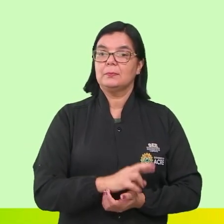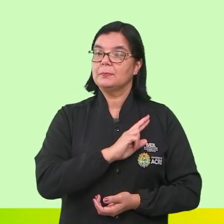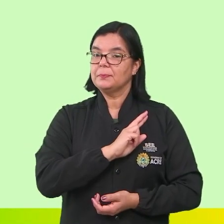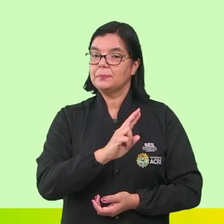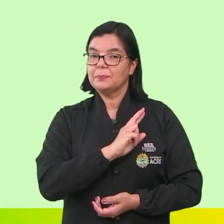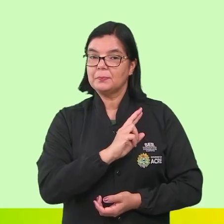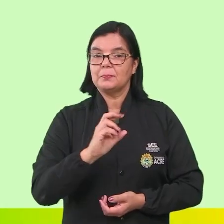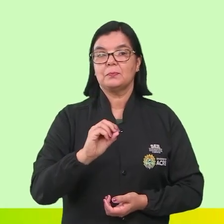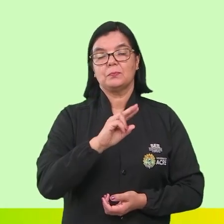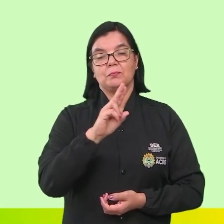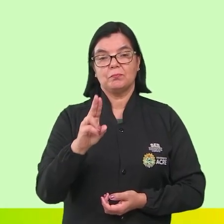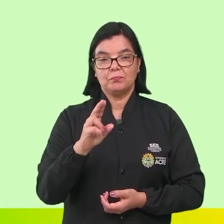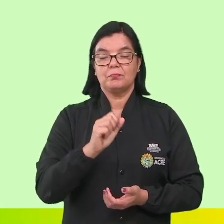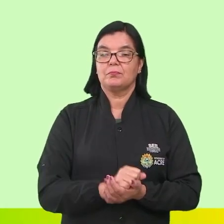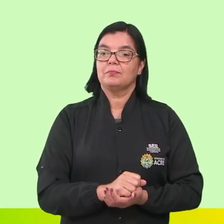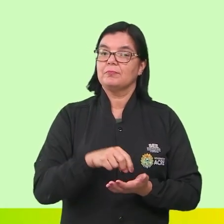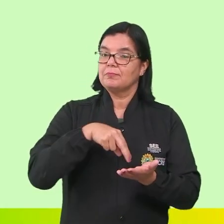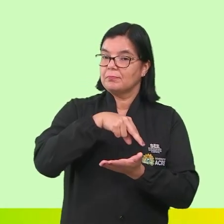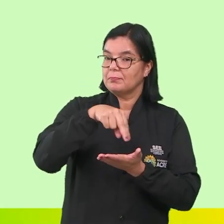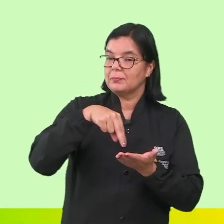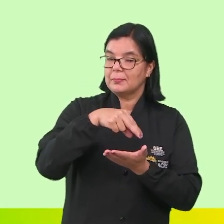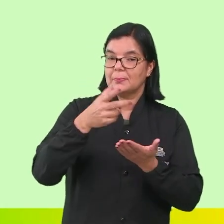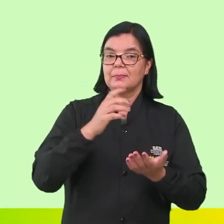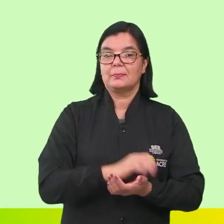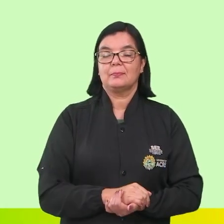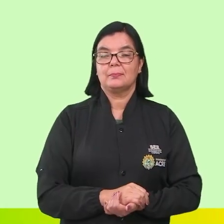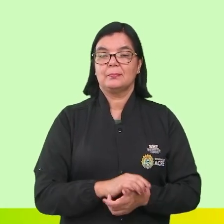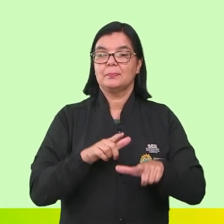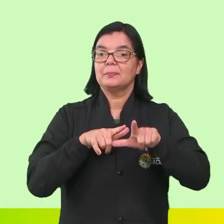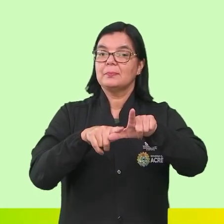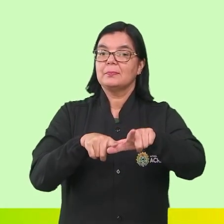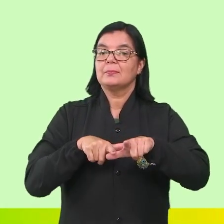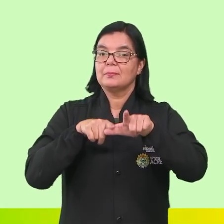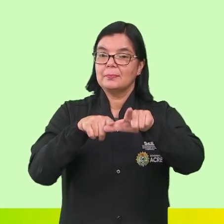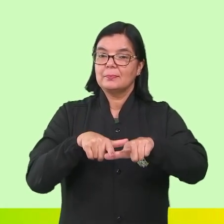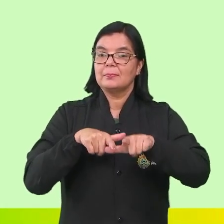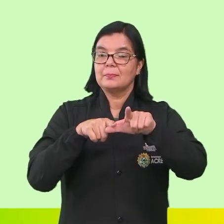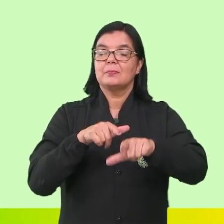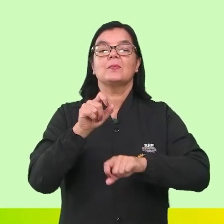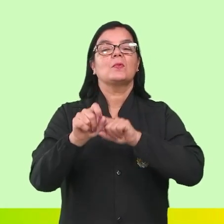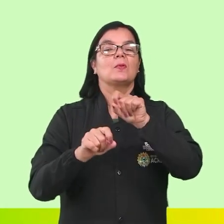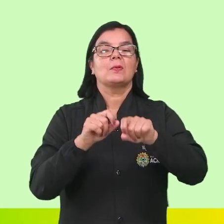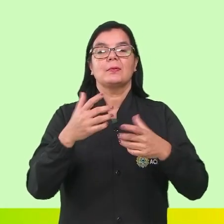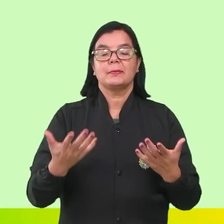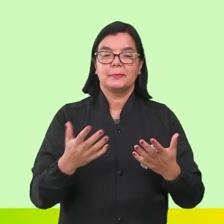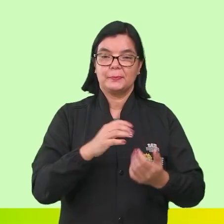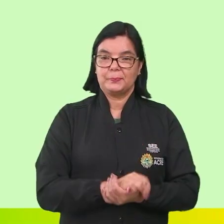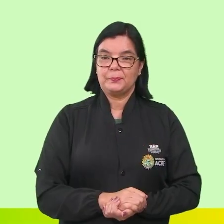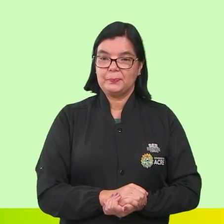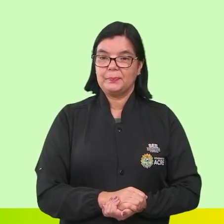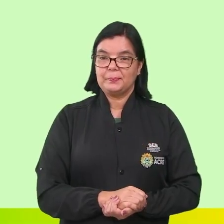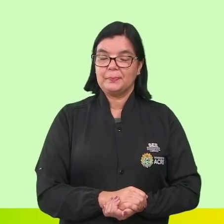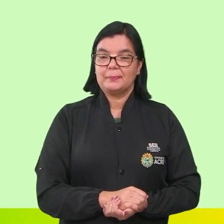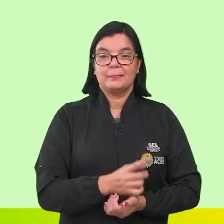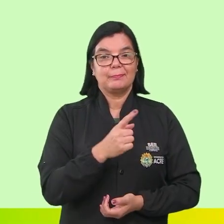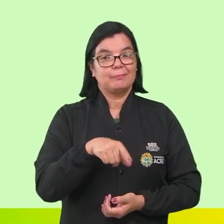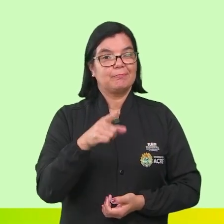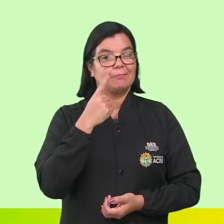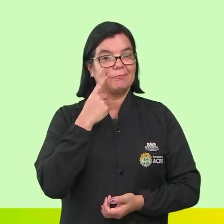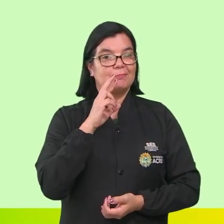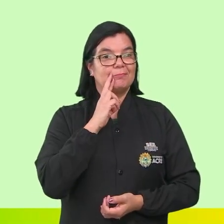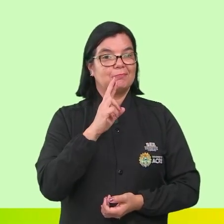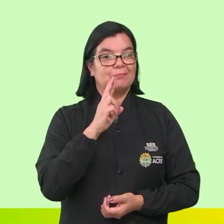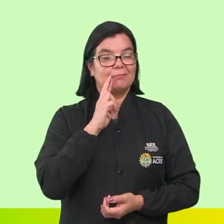religião ou uma manifestação artística. E o candomblé é o quê? Vamos passar aqui rapidinho para você já ter